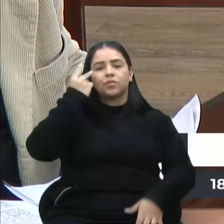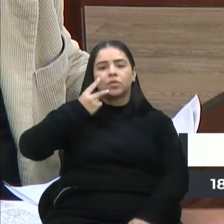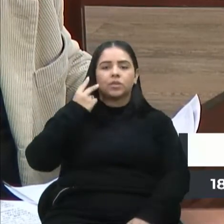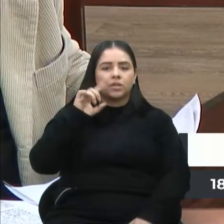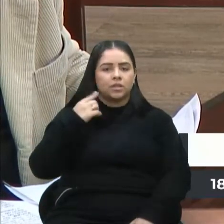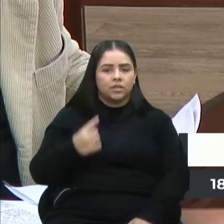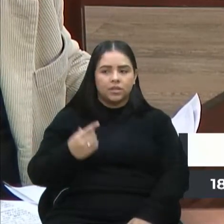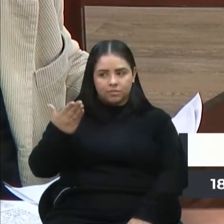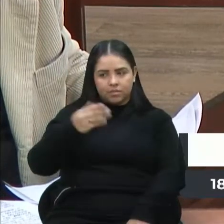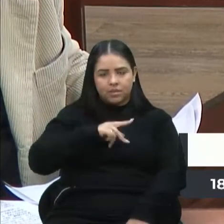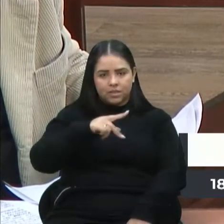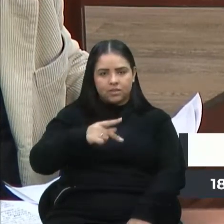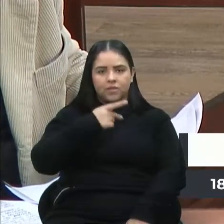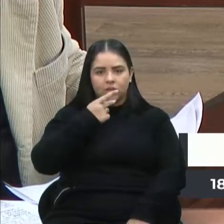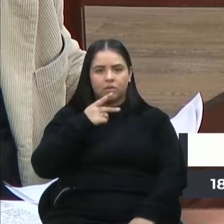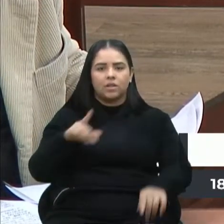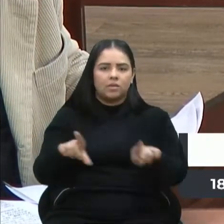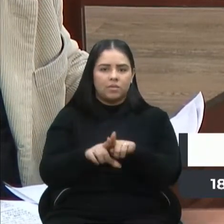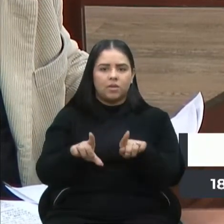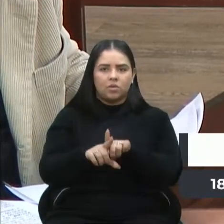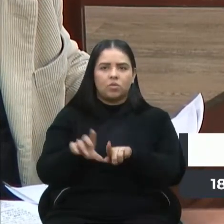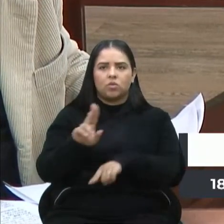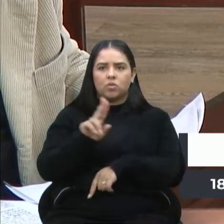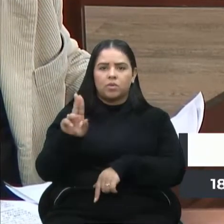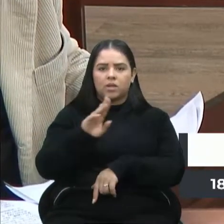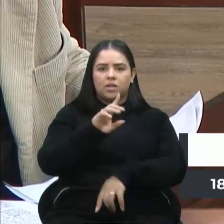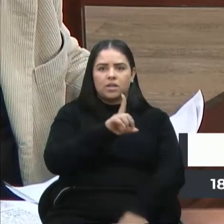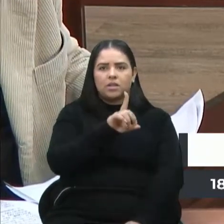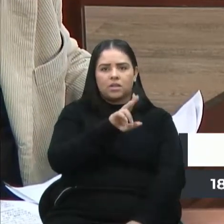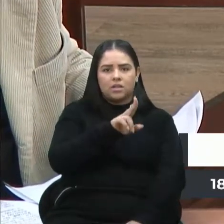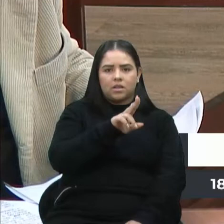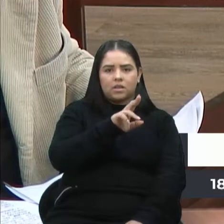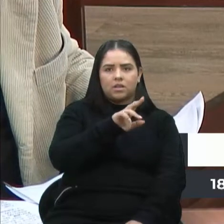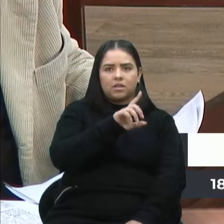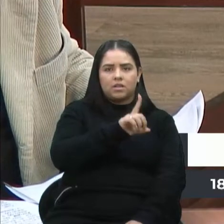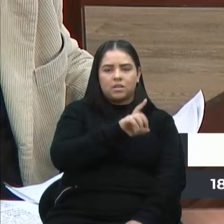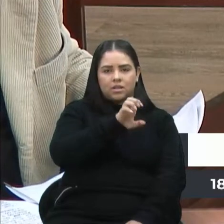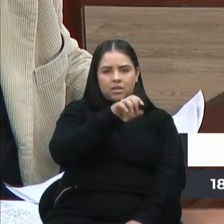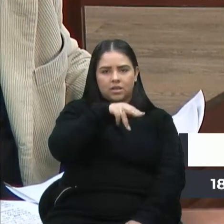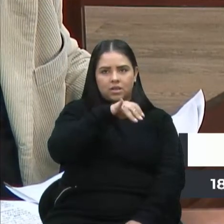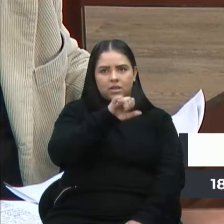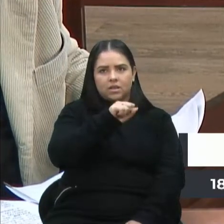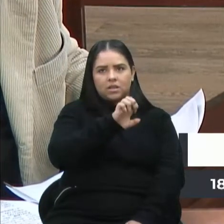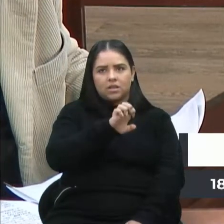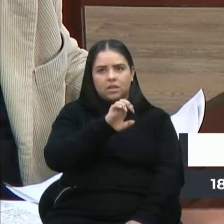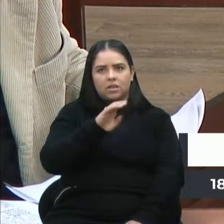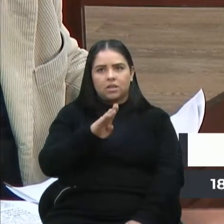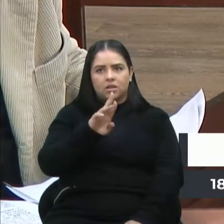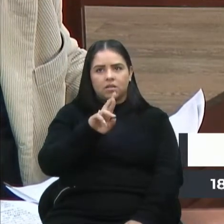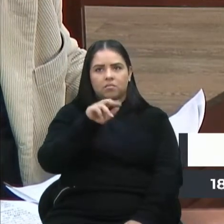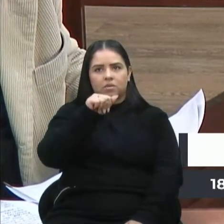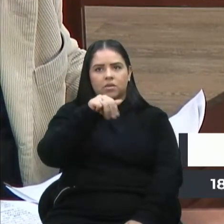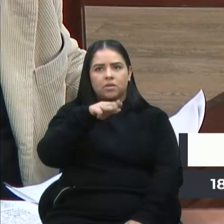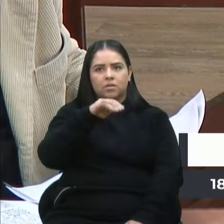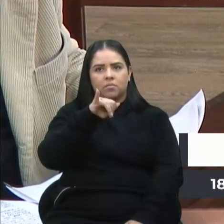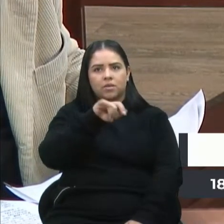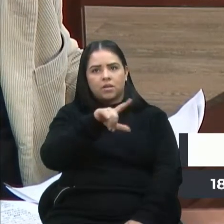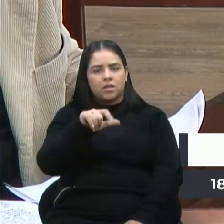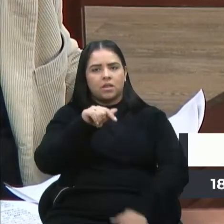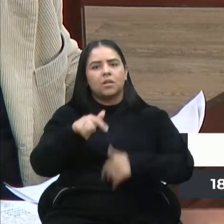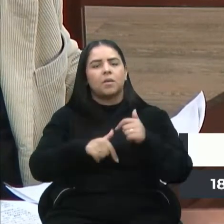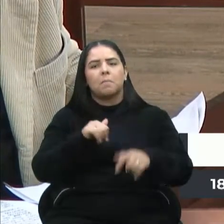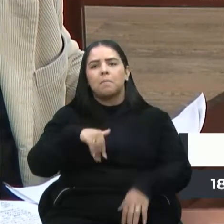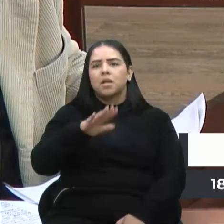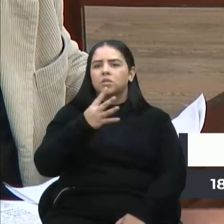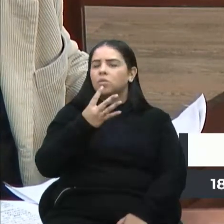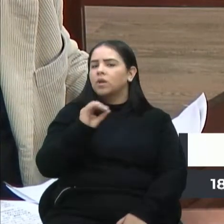nossa presidente da casa, trouxe também o nome da Denise Brambila, Denise, que é uma pessoa que há mais de 40 anos atua no serviço público,